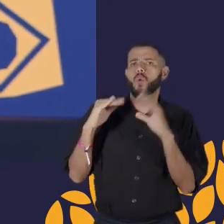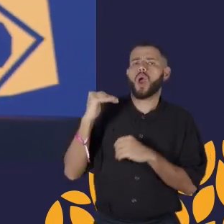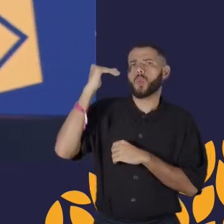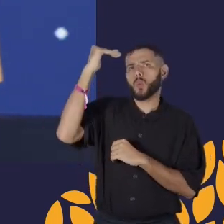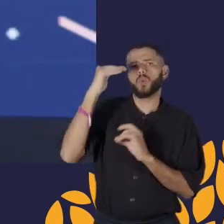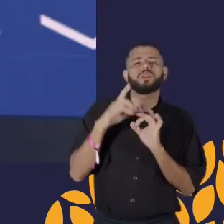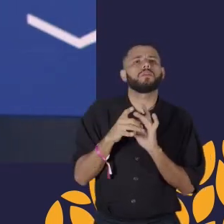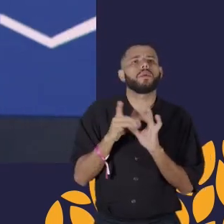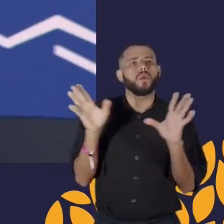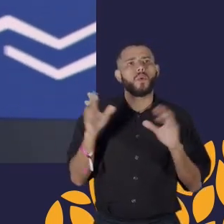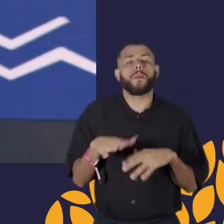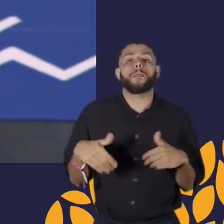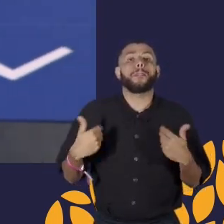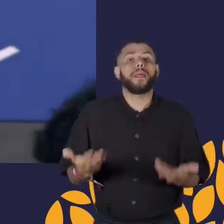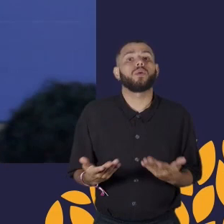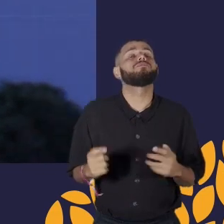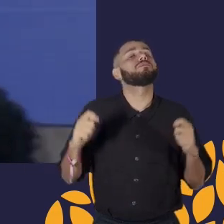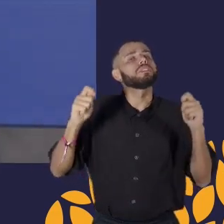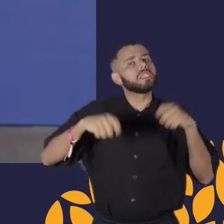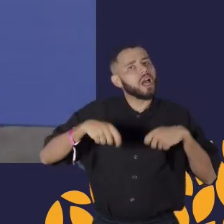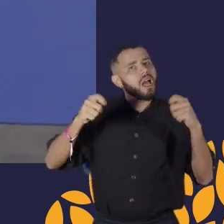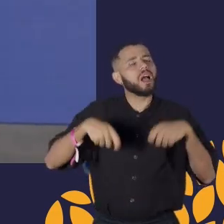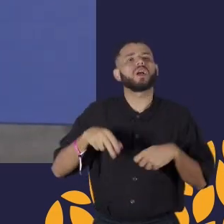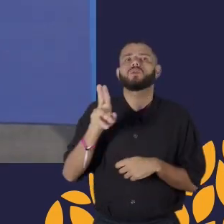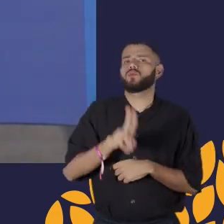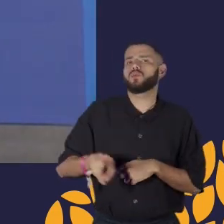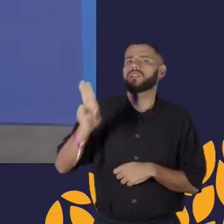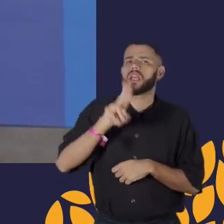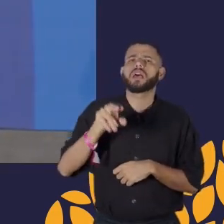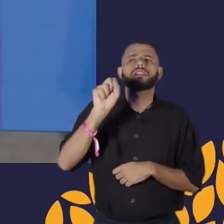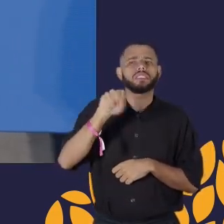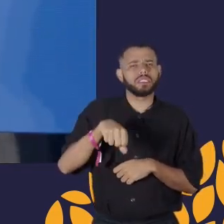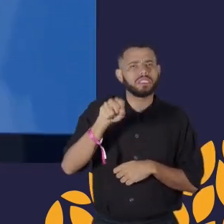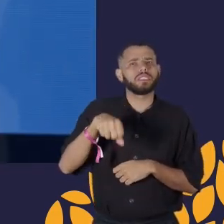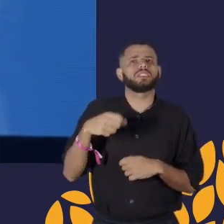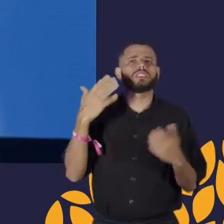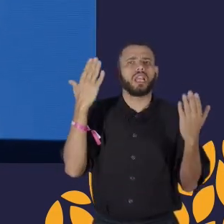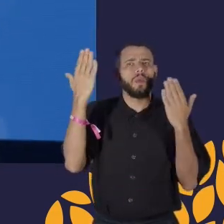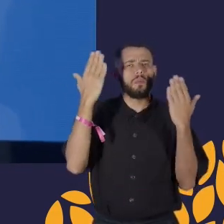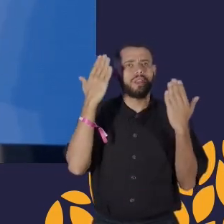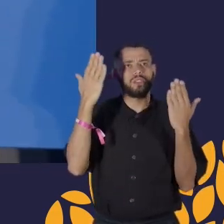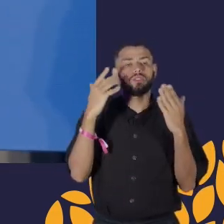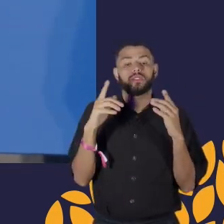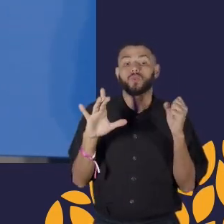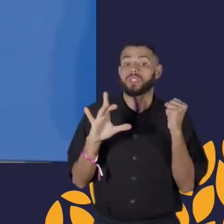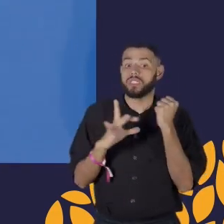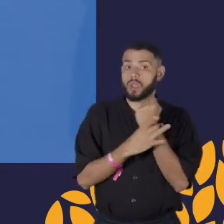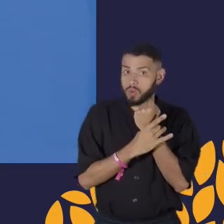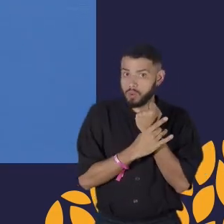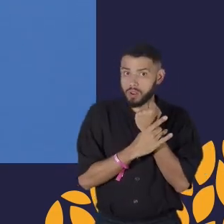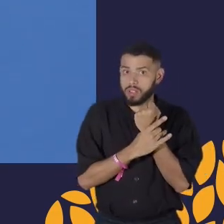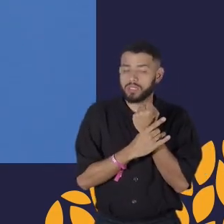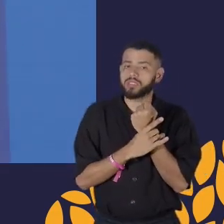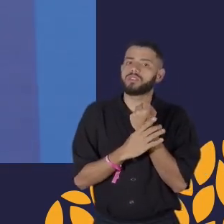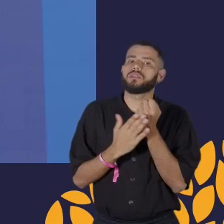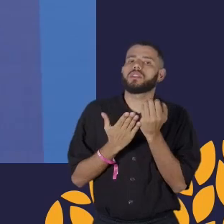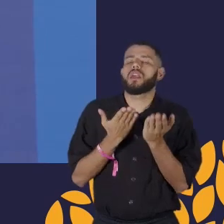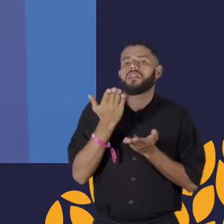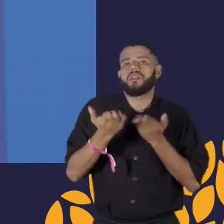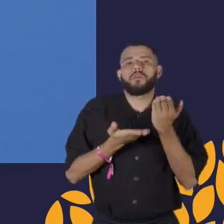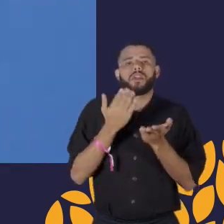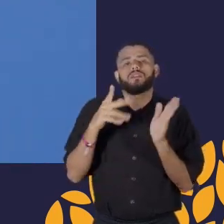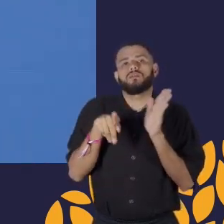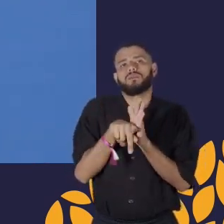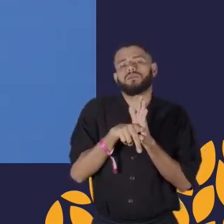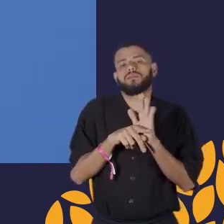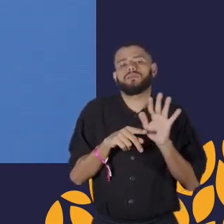Então, pessoal, é possível sim utilizar de forma terapêutica e com segurança o tratamento de flor